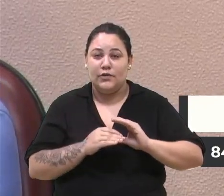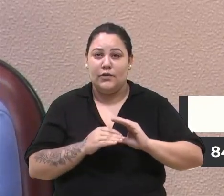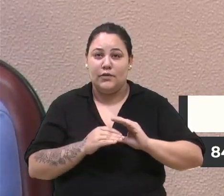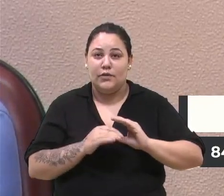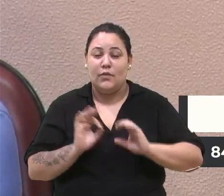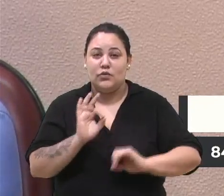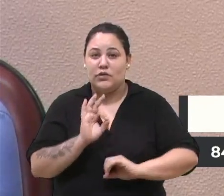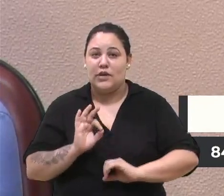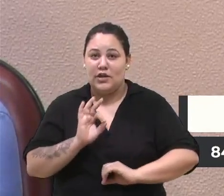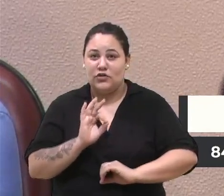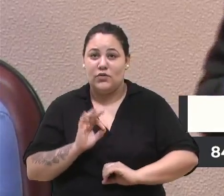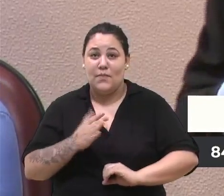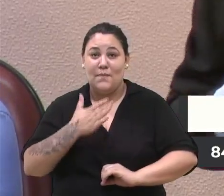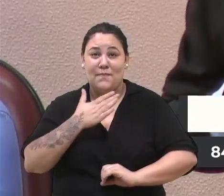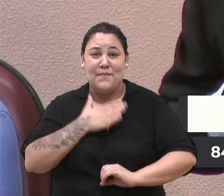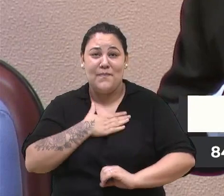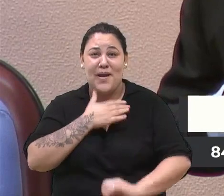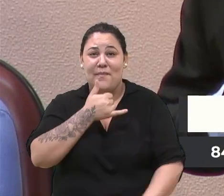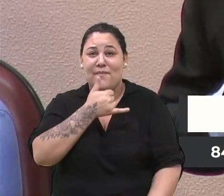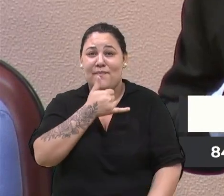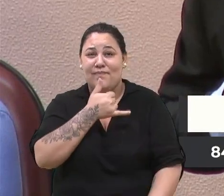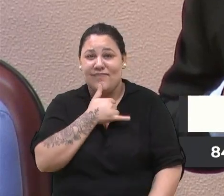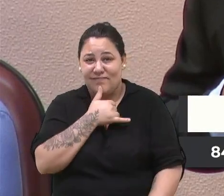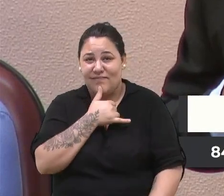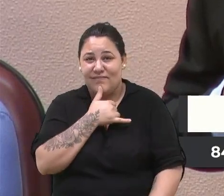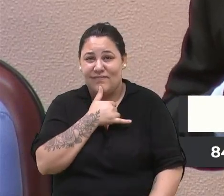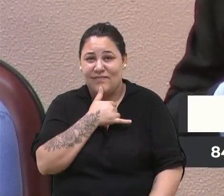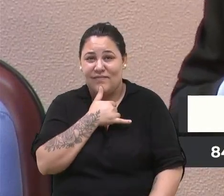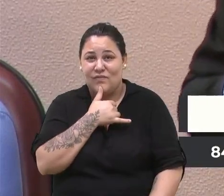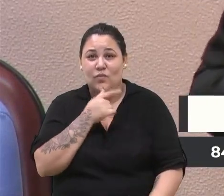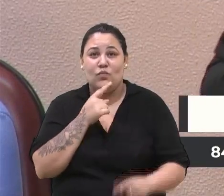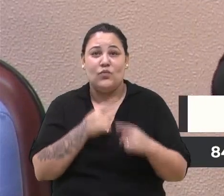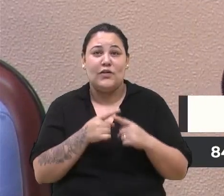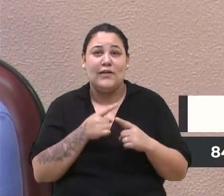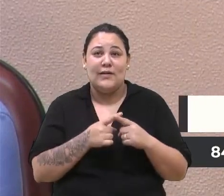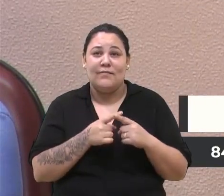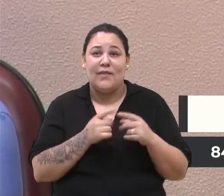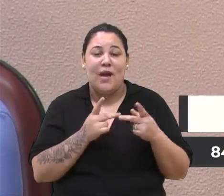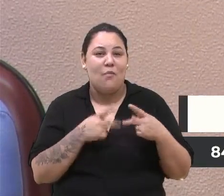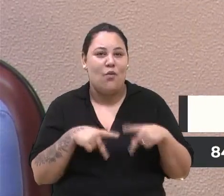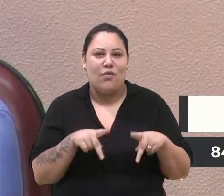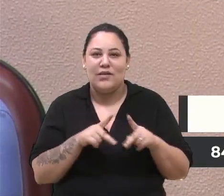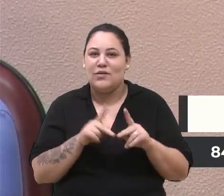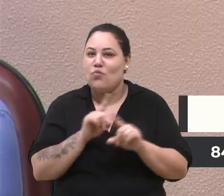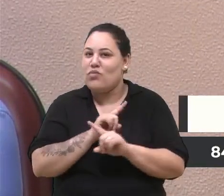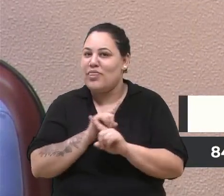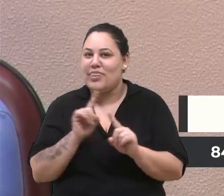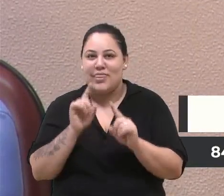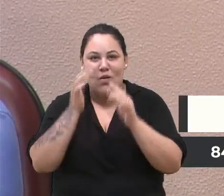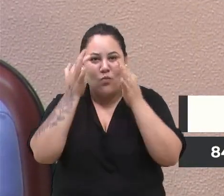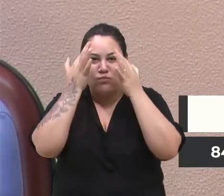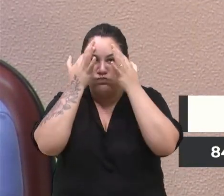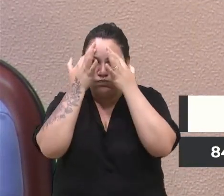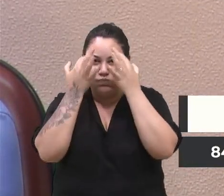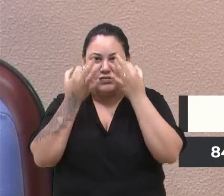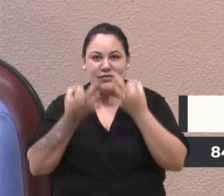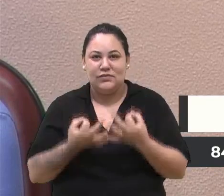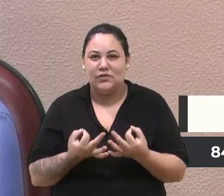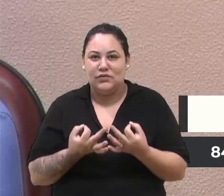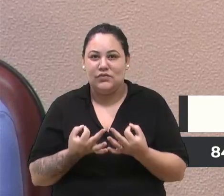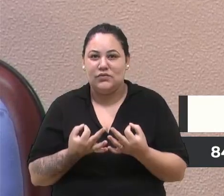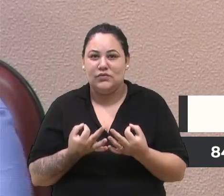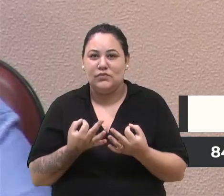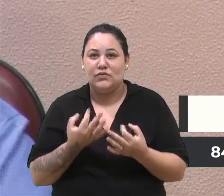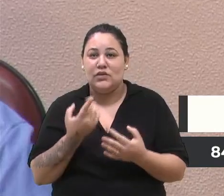foi uma decepção, porque o povo não compreendeu. E nós acabamos de perder 30